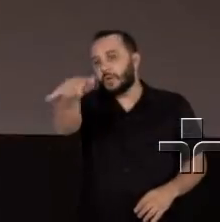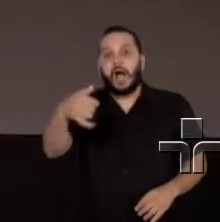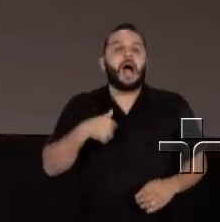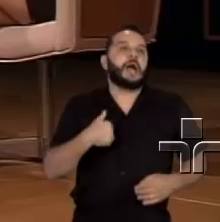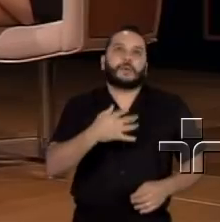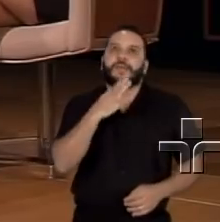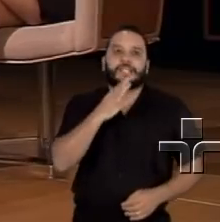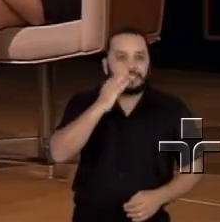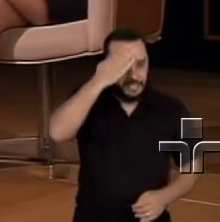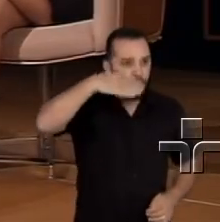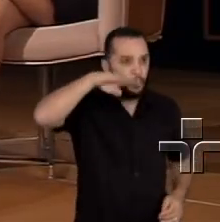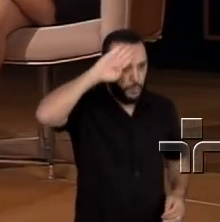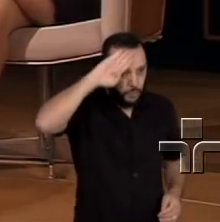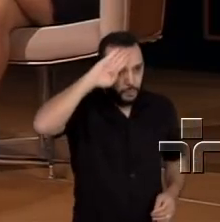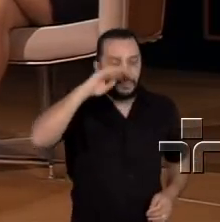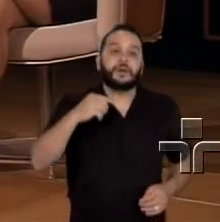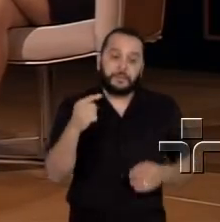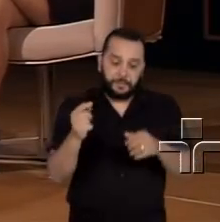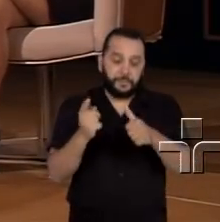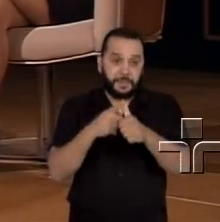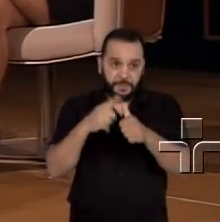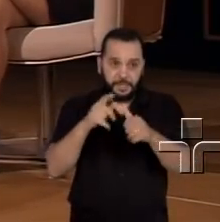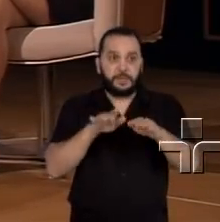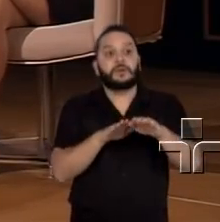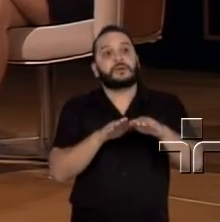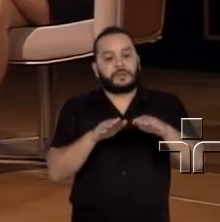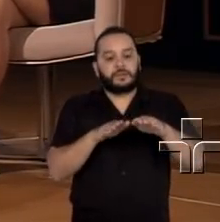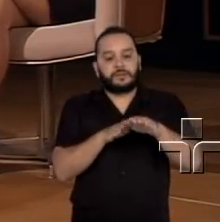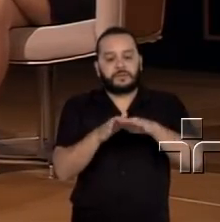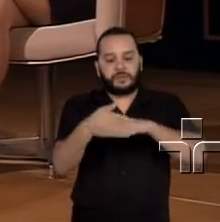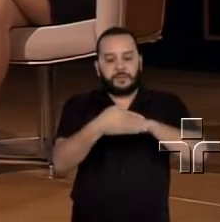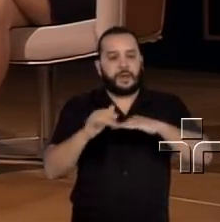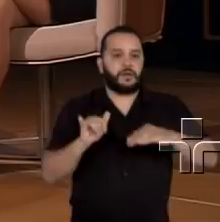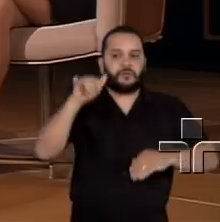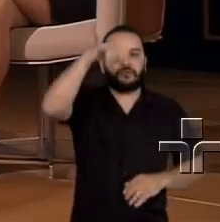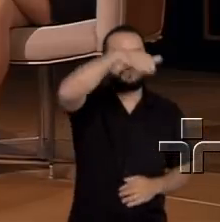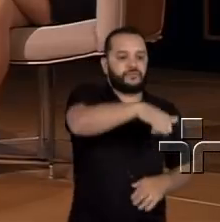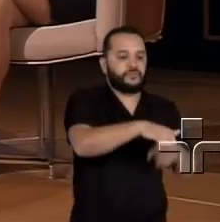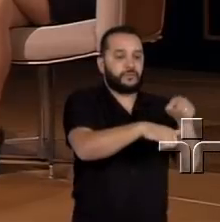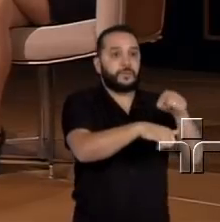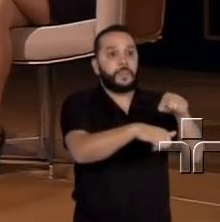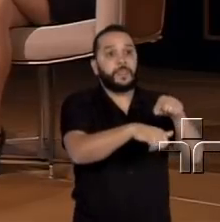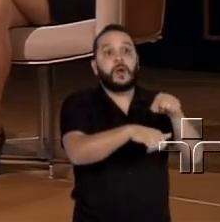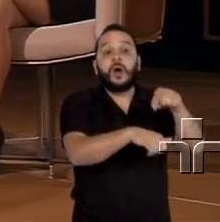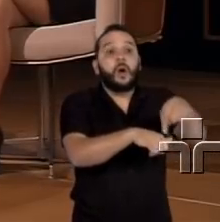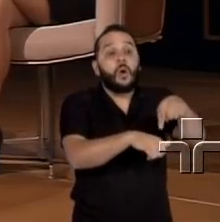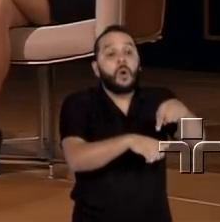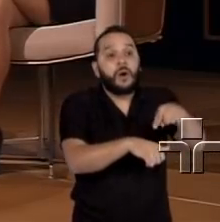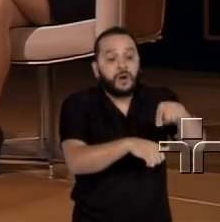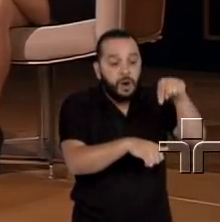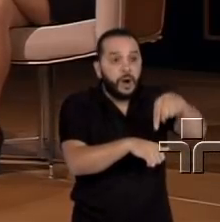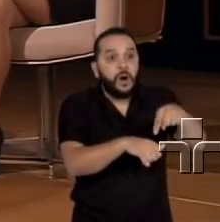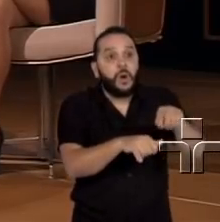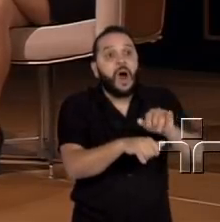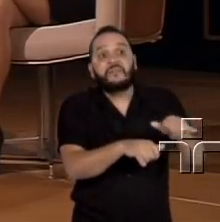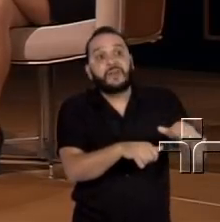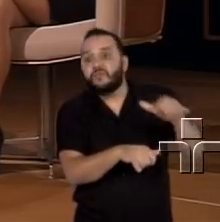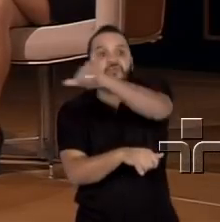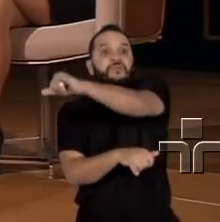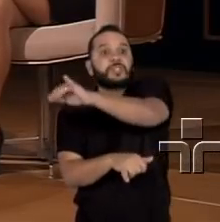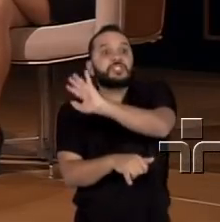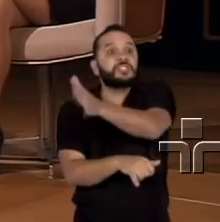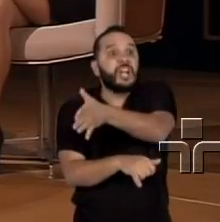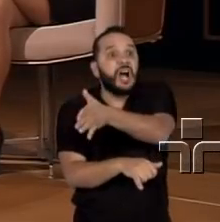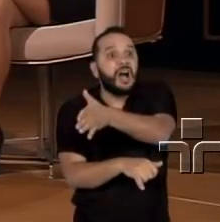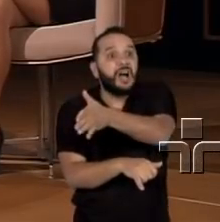sei o quê. Aí fomos para Jamaica. Chegamos na Jamaica, o avião que ia para Cuba já tinha ido embora. E ele só vinha uma